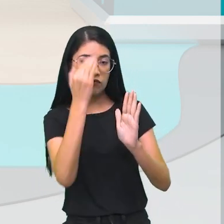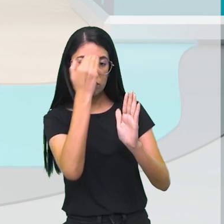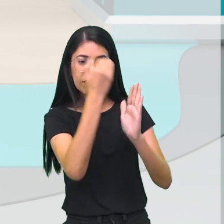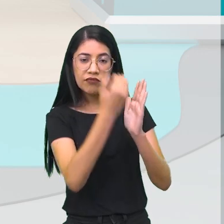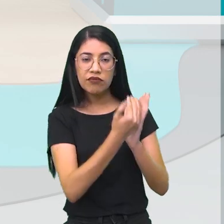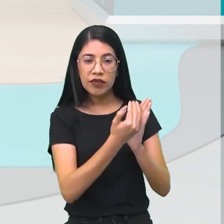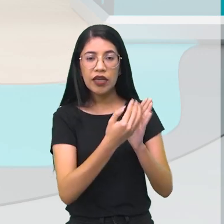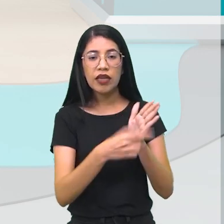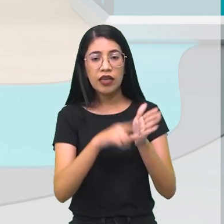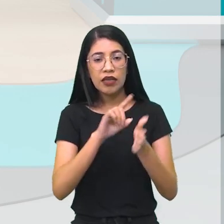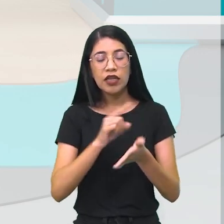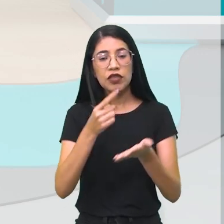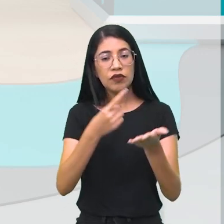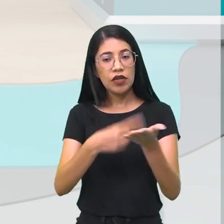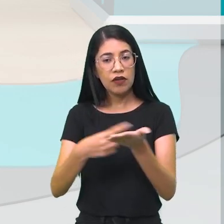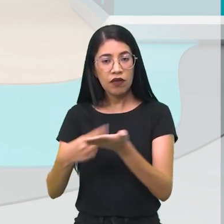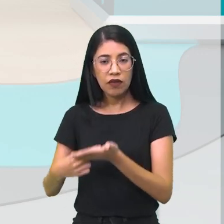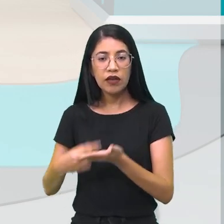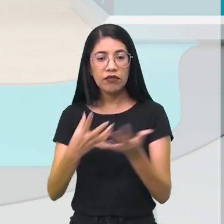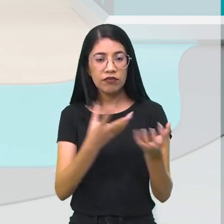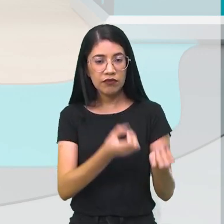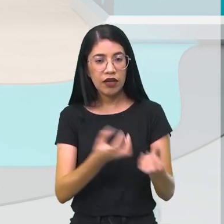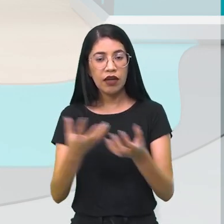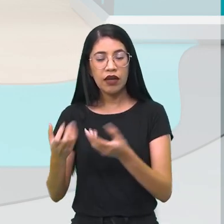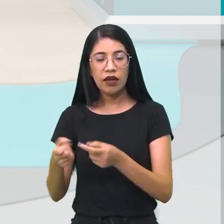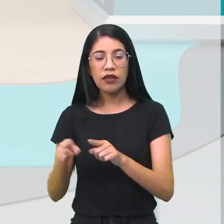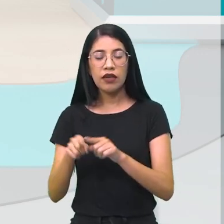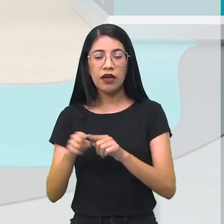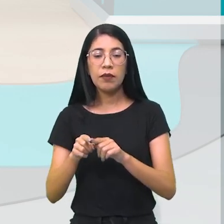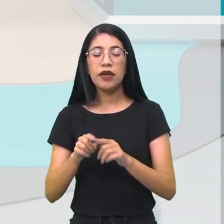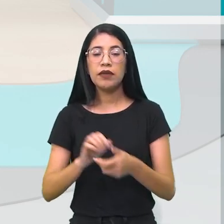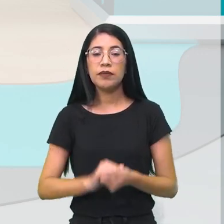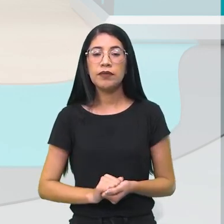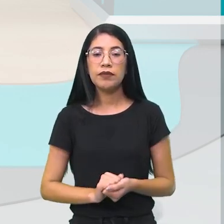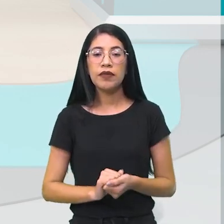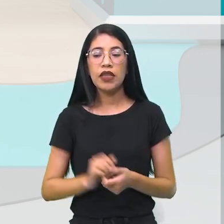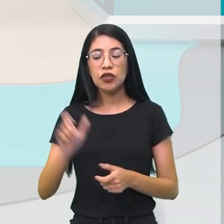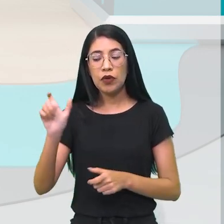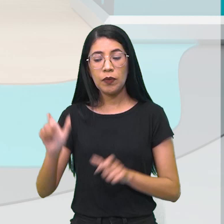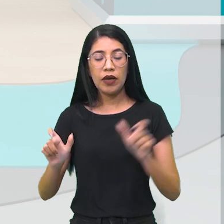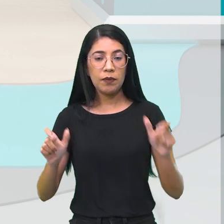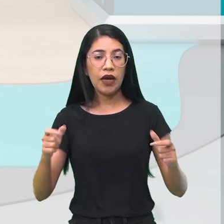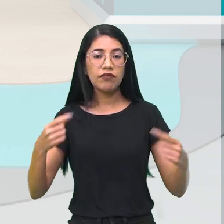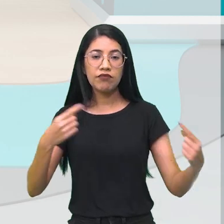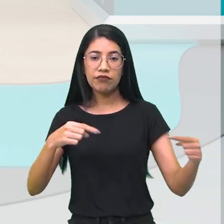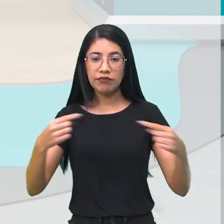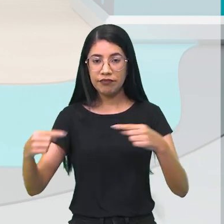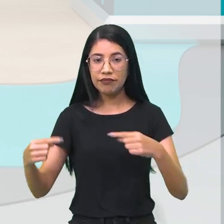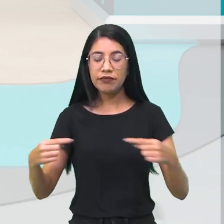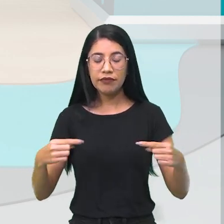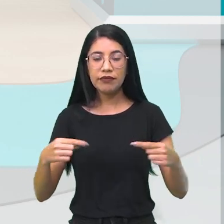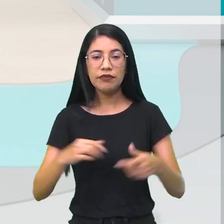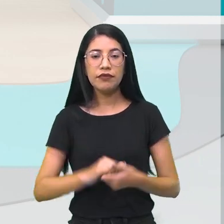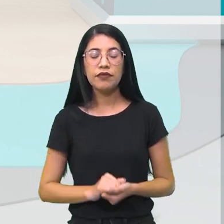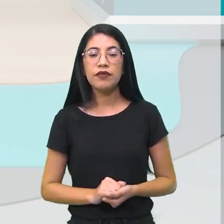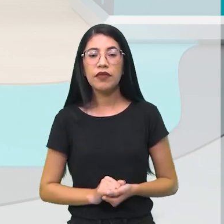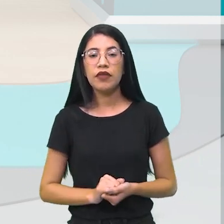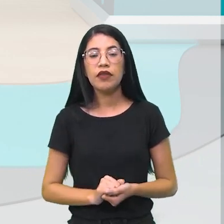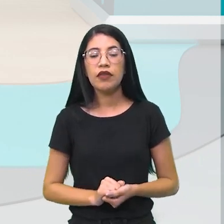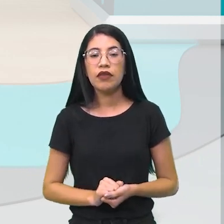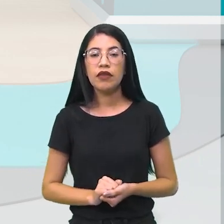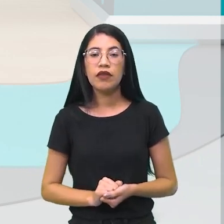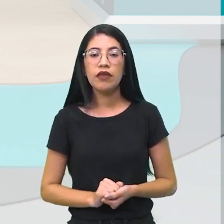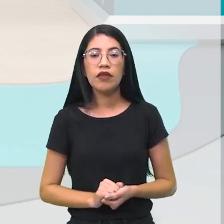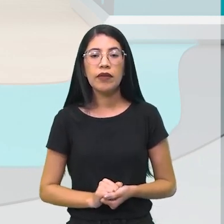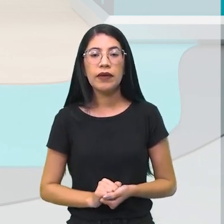foram previamente, antes de começar o debate, os candidatos se reúnem, os debatedores, né, vamos esquecer o debate enquanto político. Os debatedores